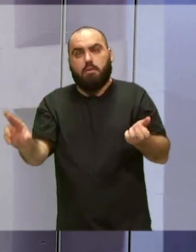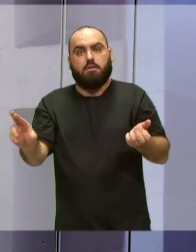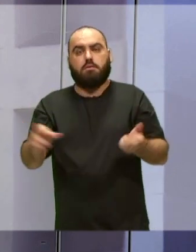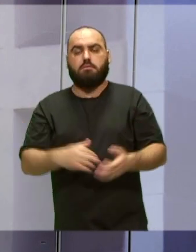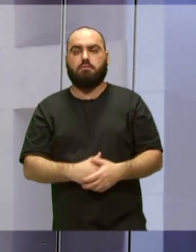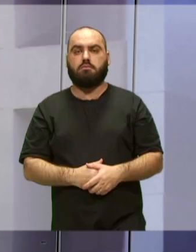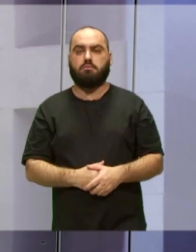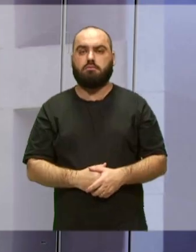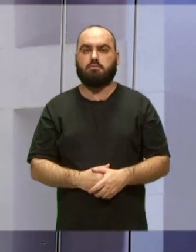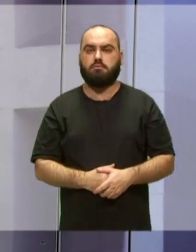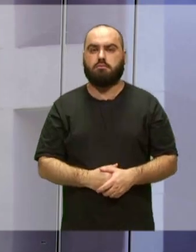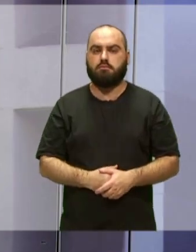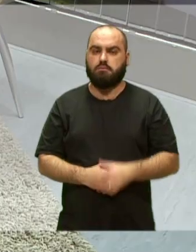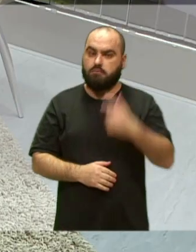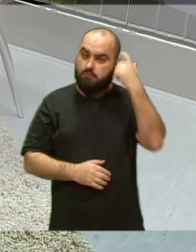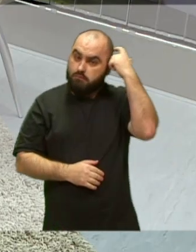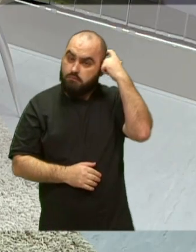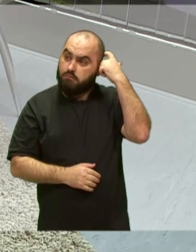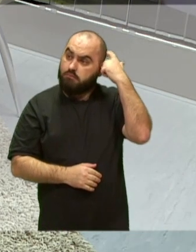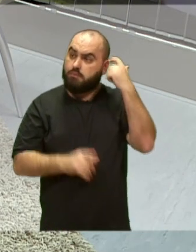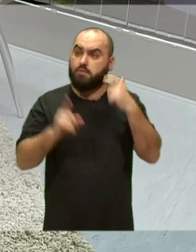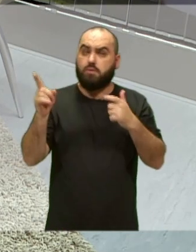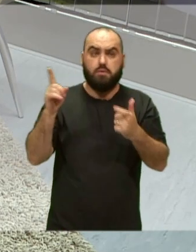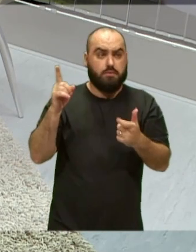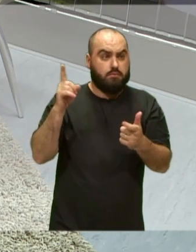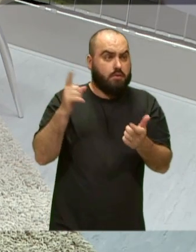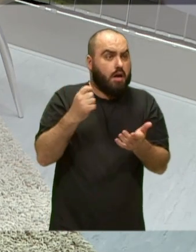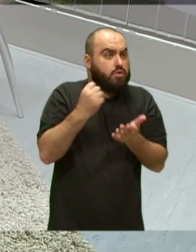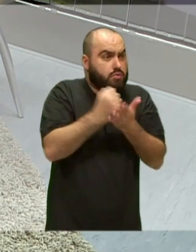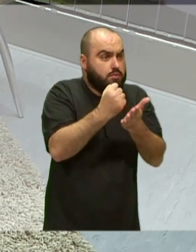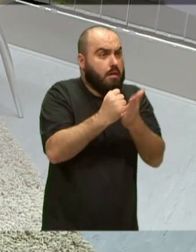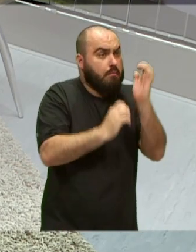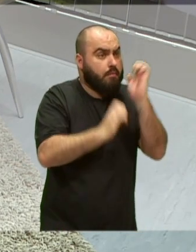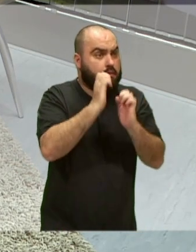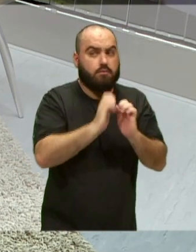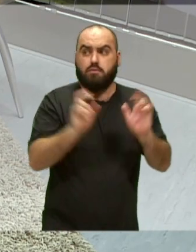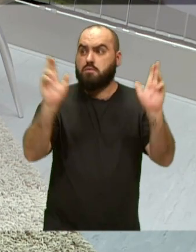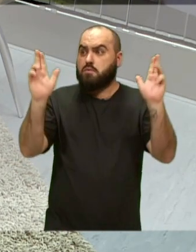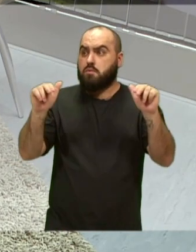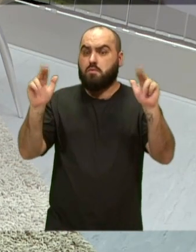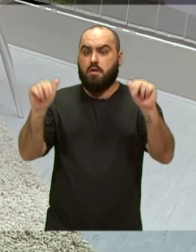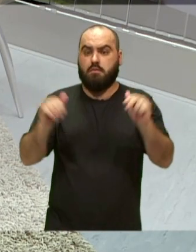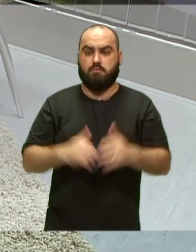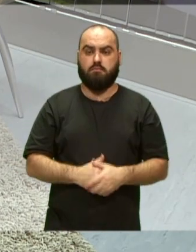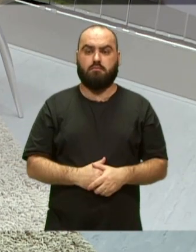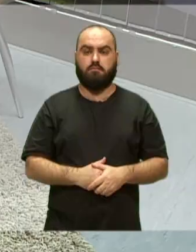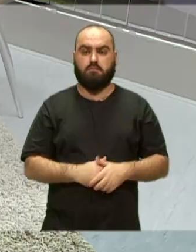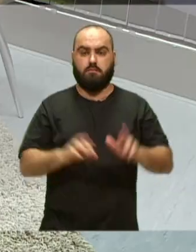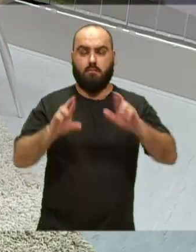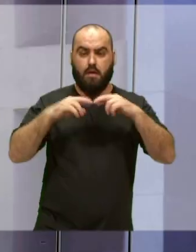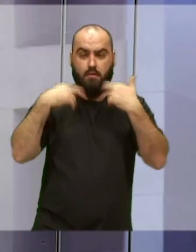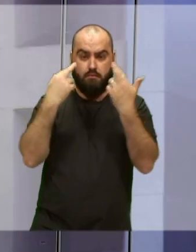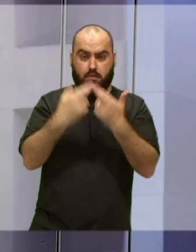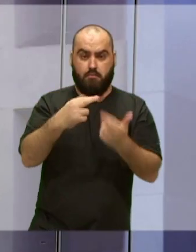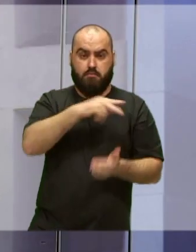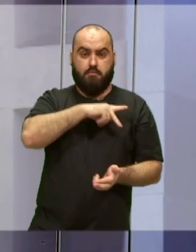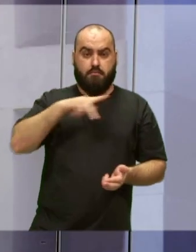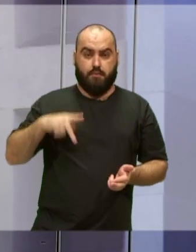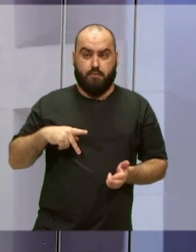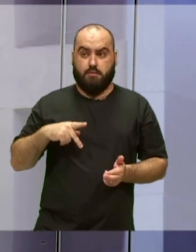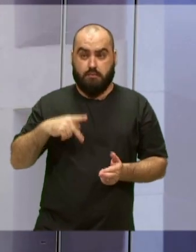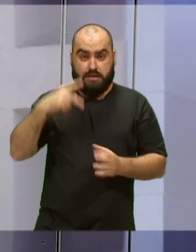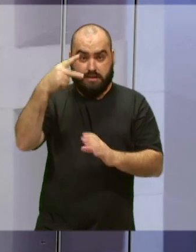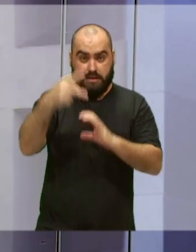que tavas defendendo com a empresa nenhuma nunca defendi empresa nenhuma fiz uma audiência a maior audiência pública desse dessa Câmara